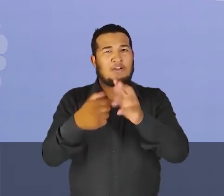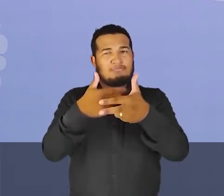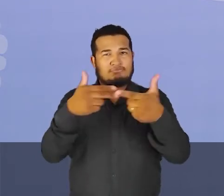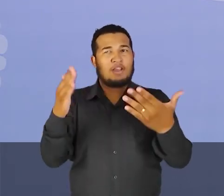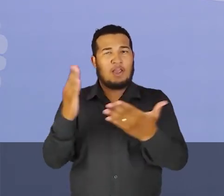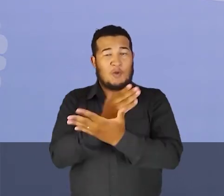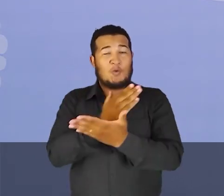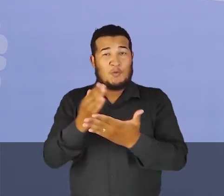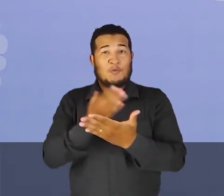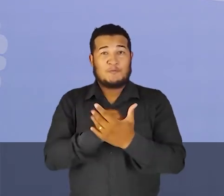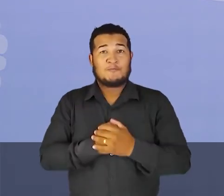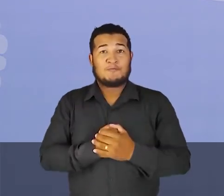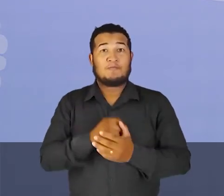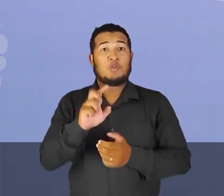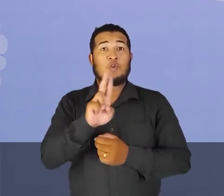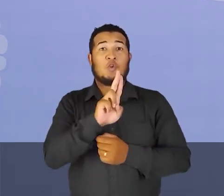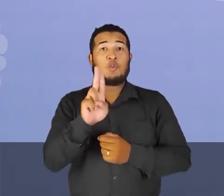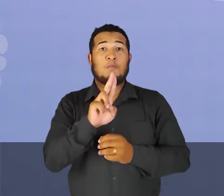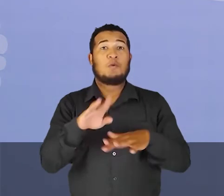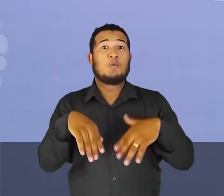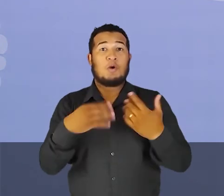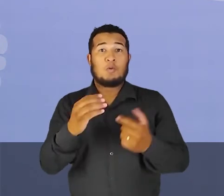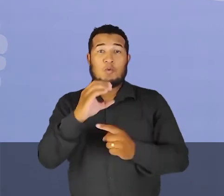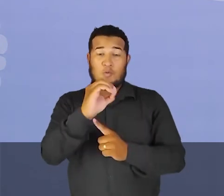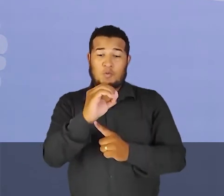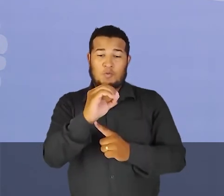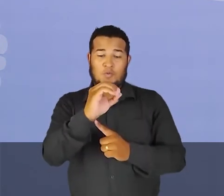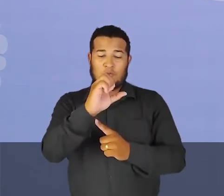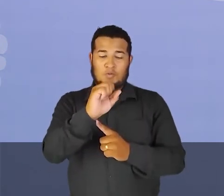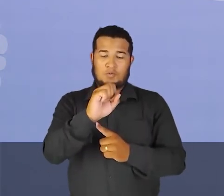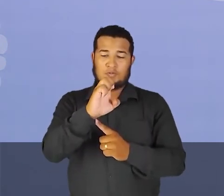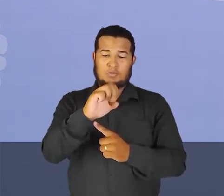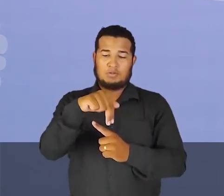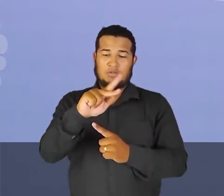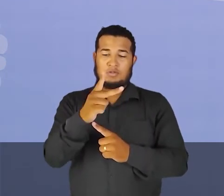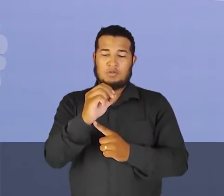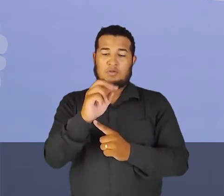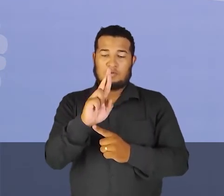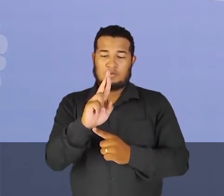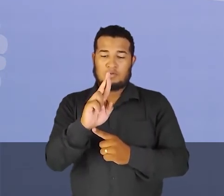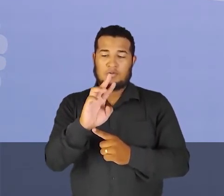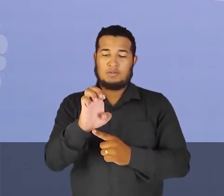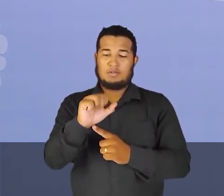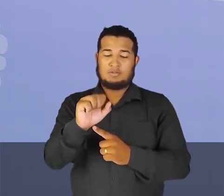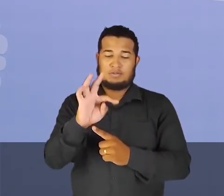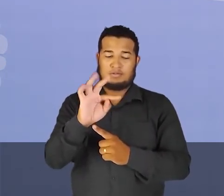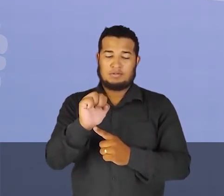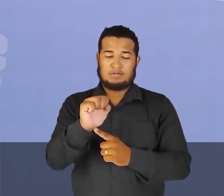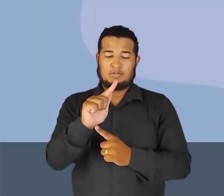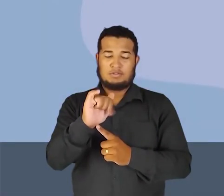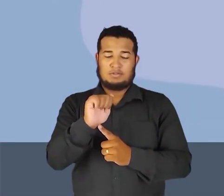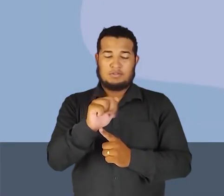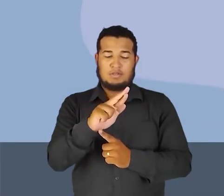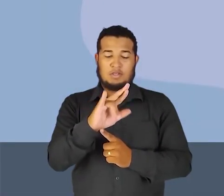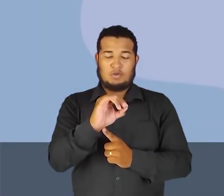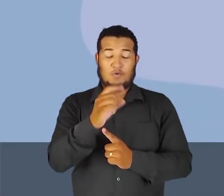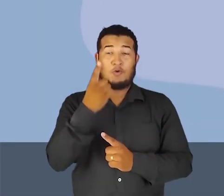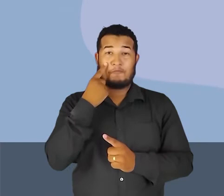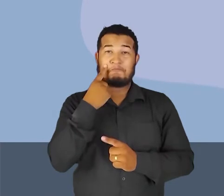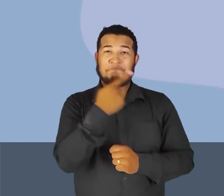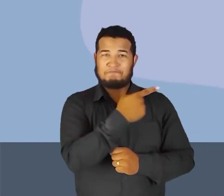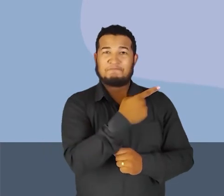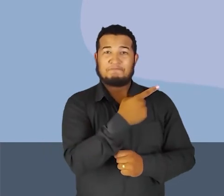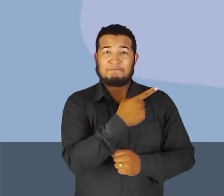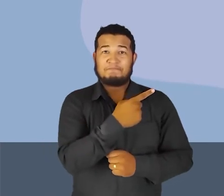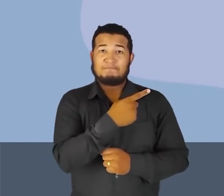apresentar algumas linhas gerais dele, chamado Um Senhor Estagiário. Vou colocar aqui na tela para vocês. Para saber